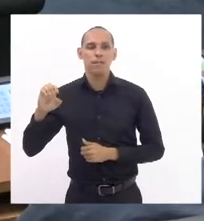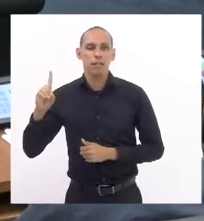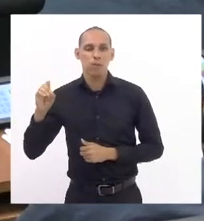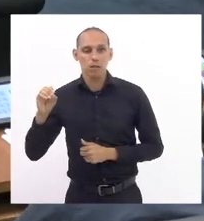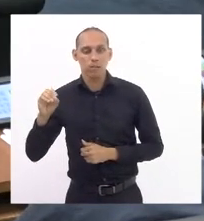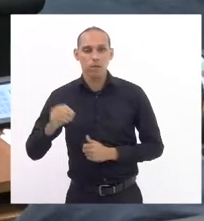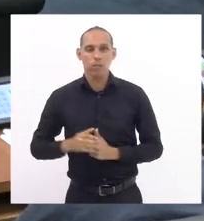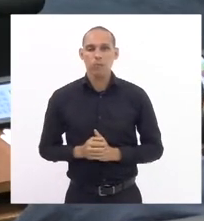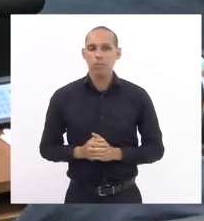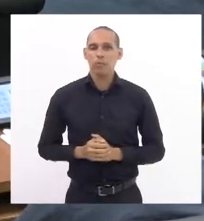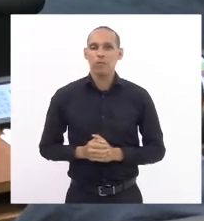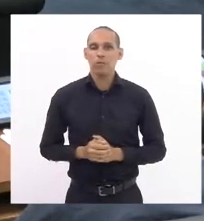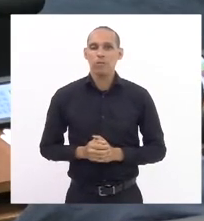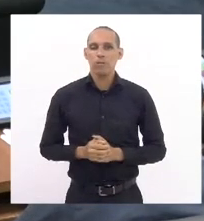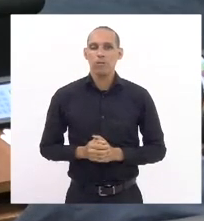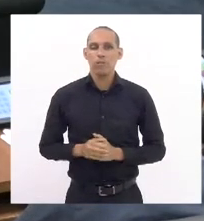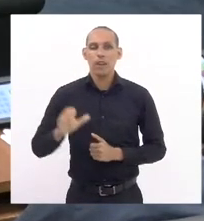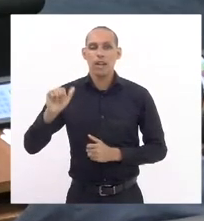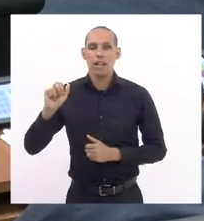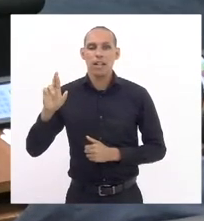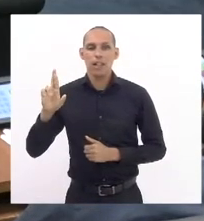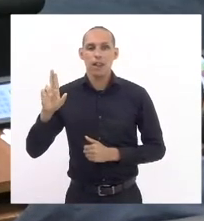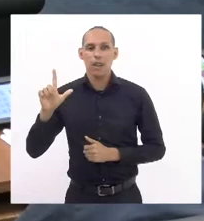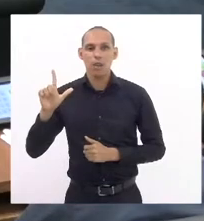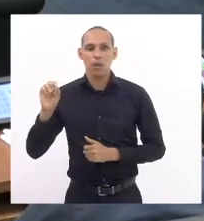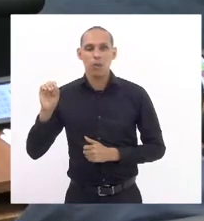deputado Carlos Macedo, deputado Carlos Mink,